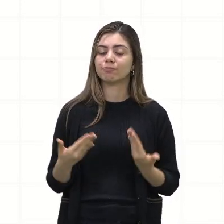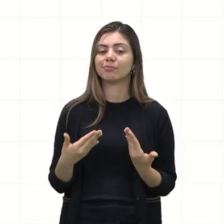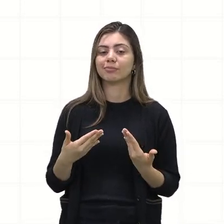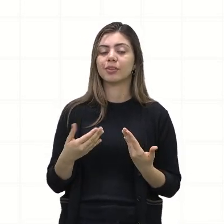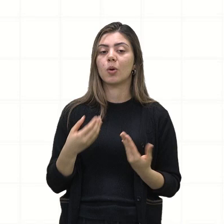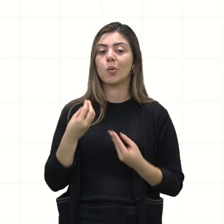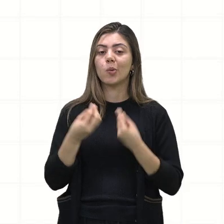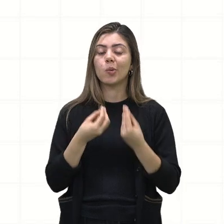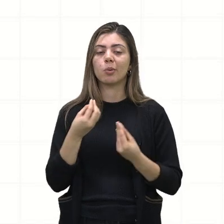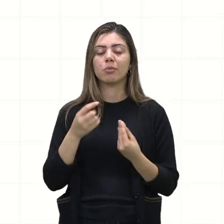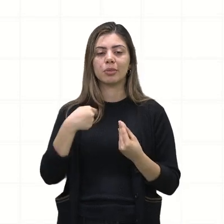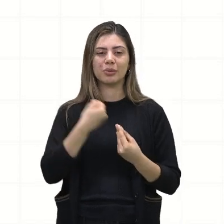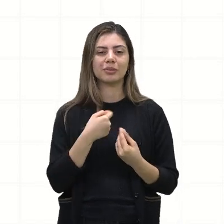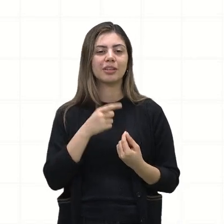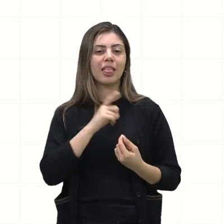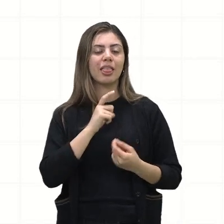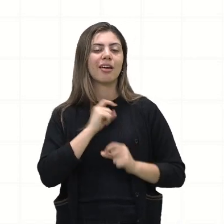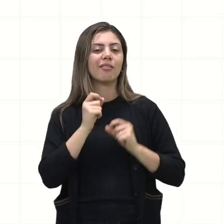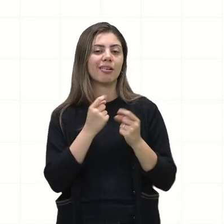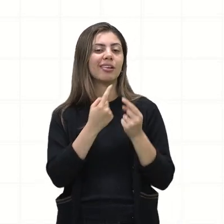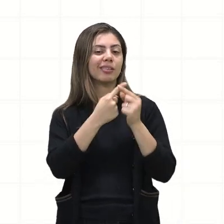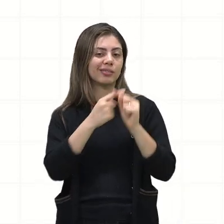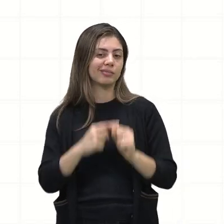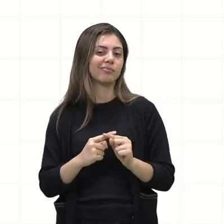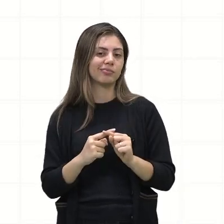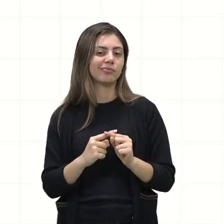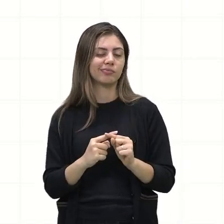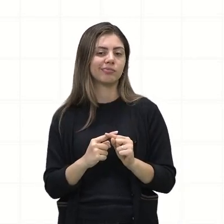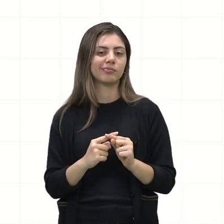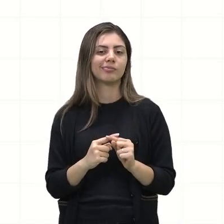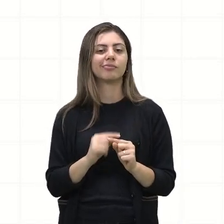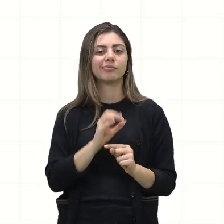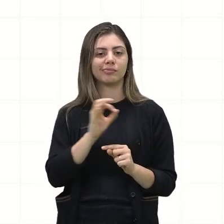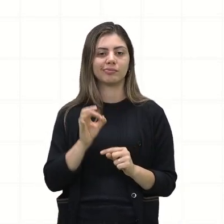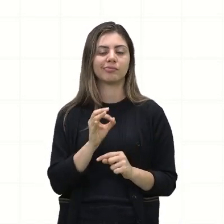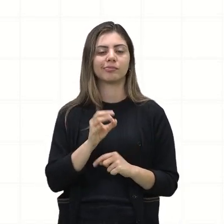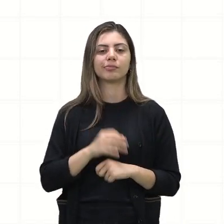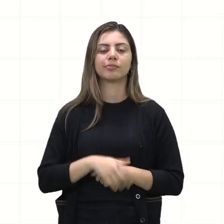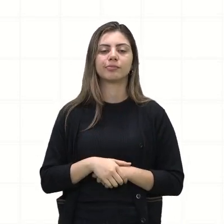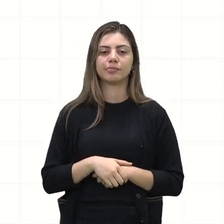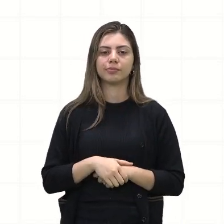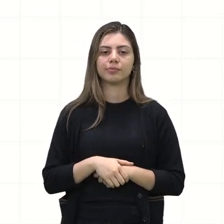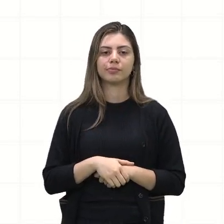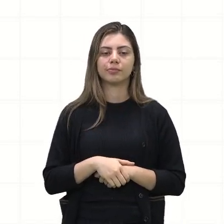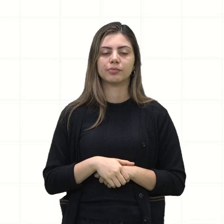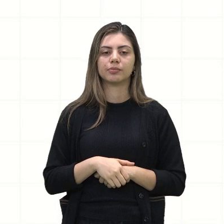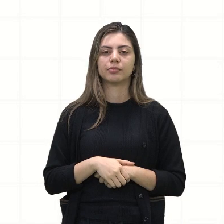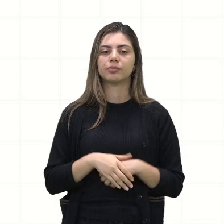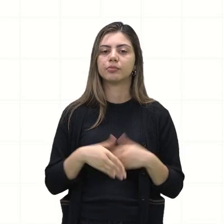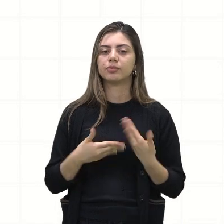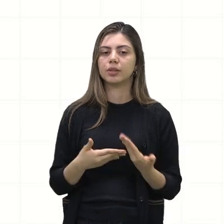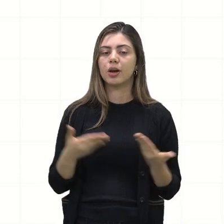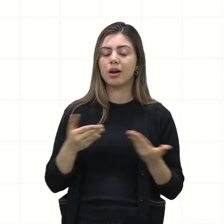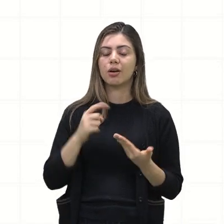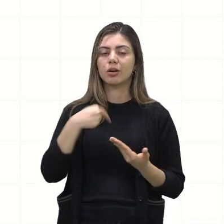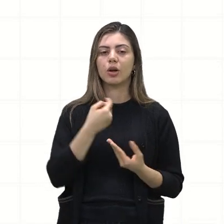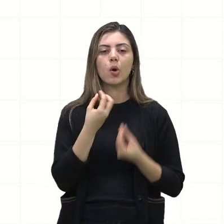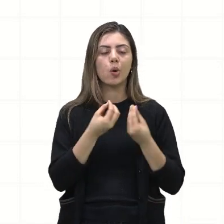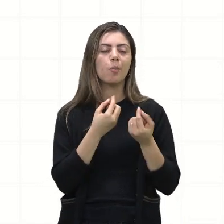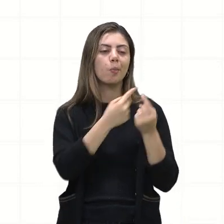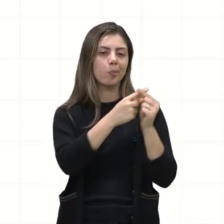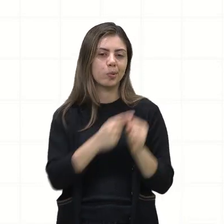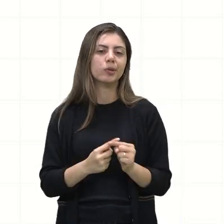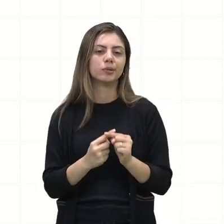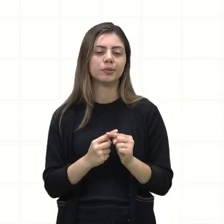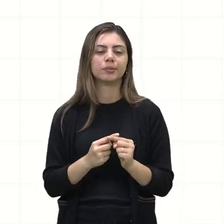E nós estamos falando aqui de eventos independentes. Então, nós vamos multiplicar,